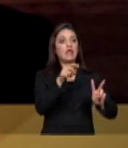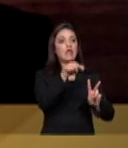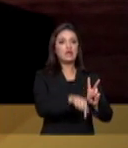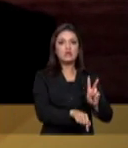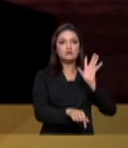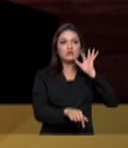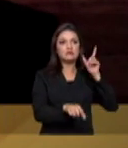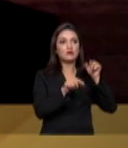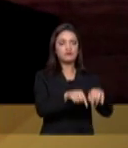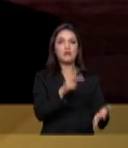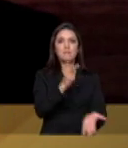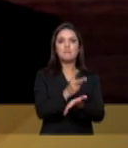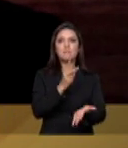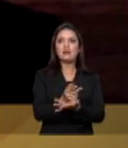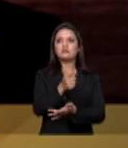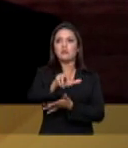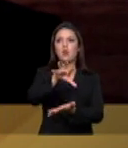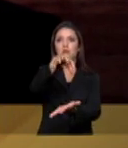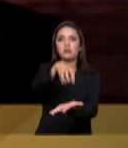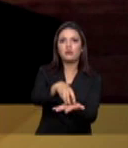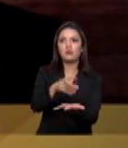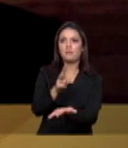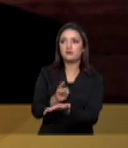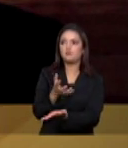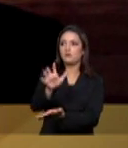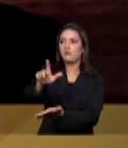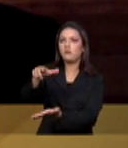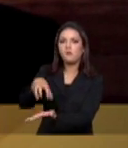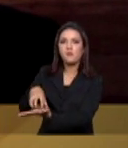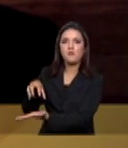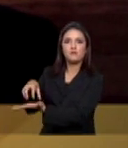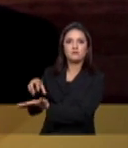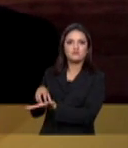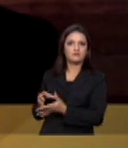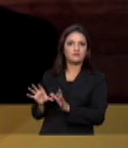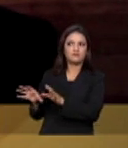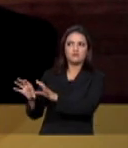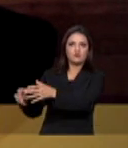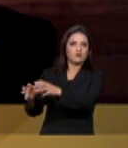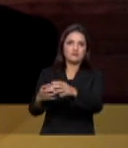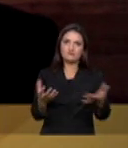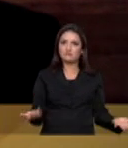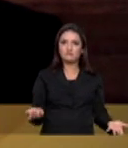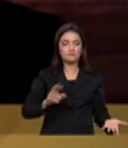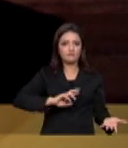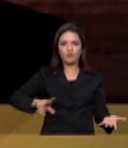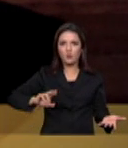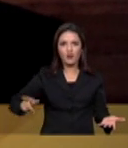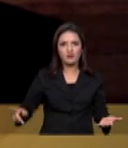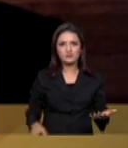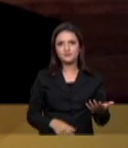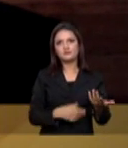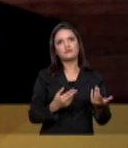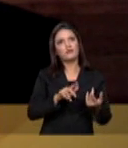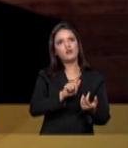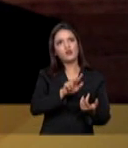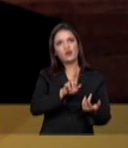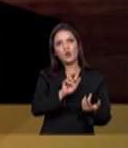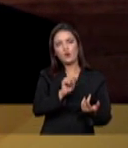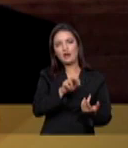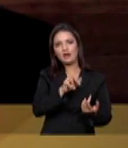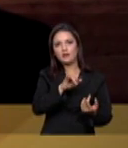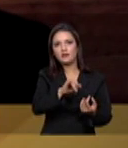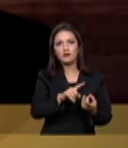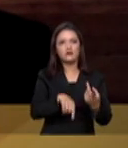Guarani para o seu trem Seria a mesma data para os Pataxós só faz